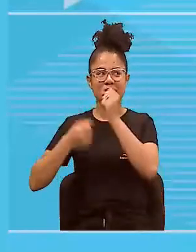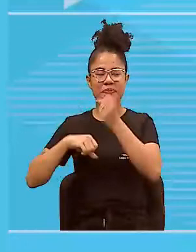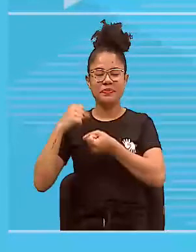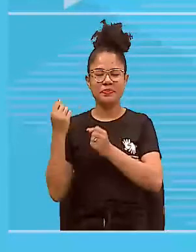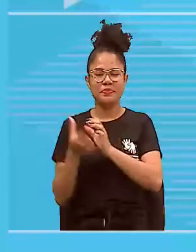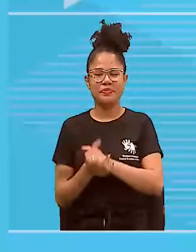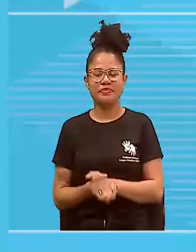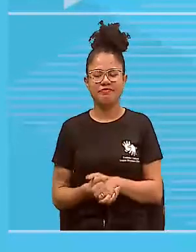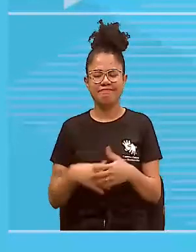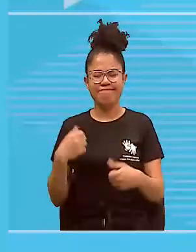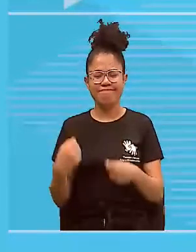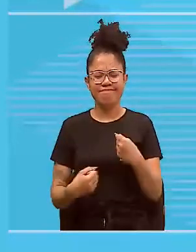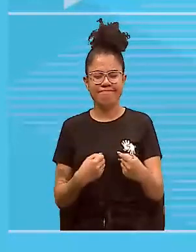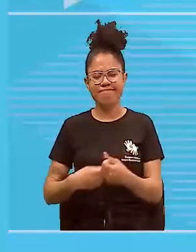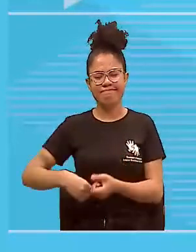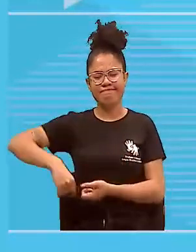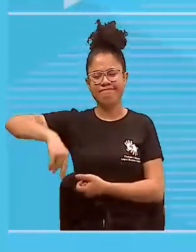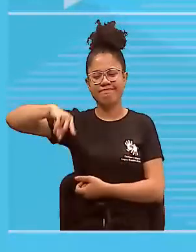fusquinha